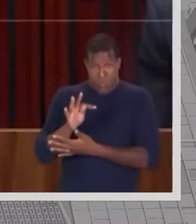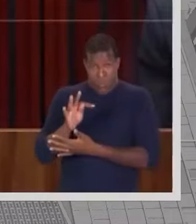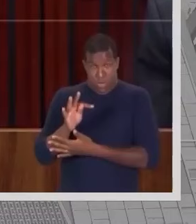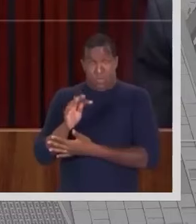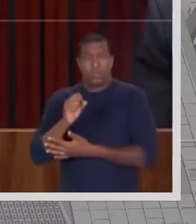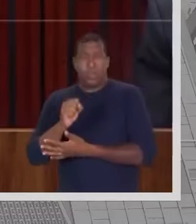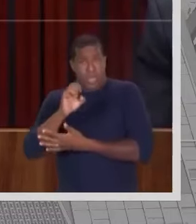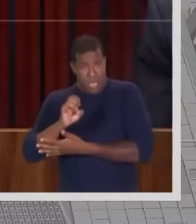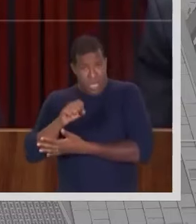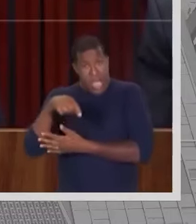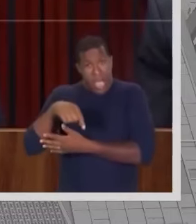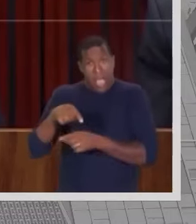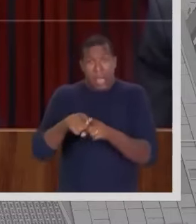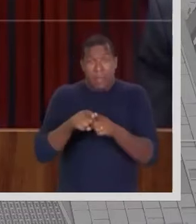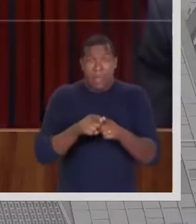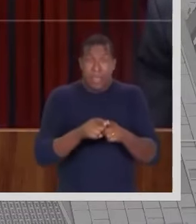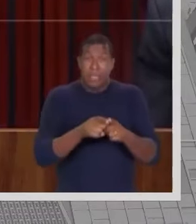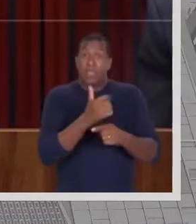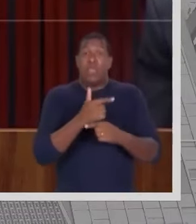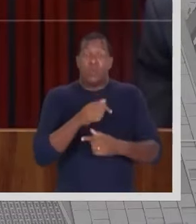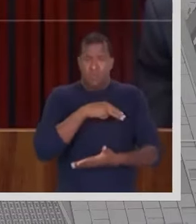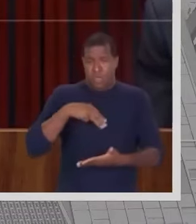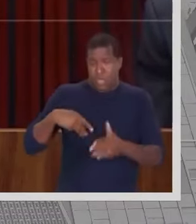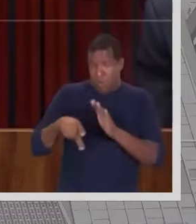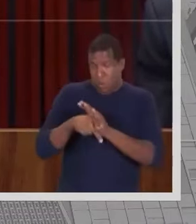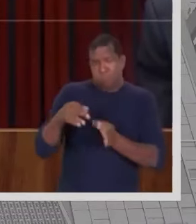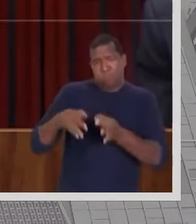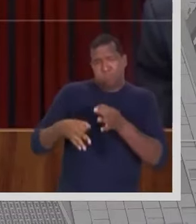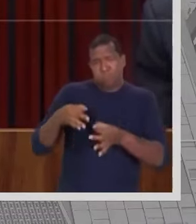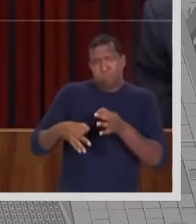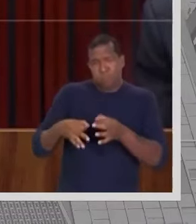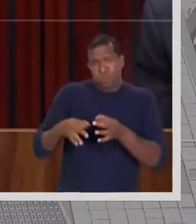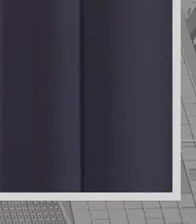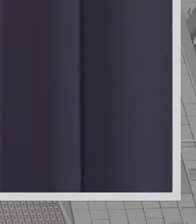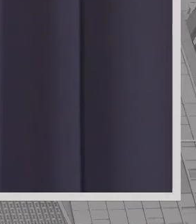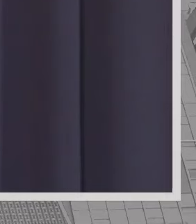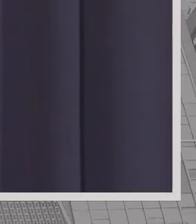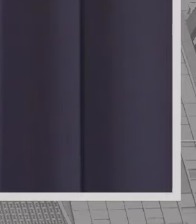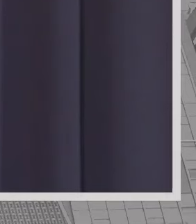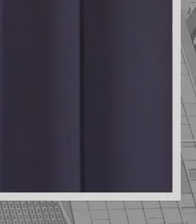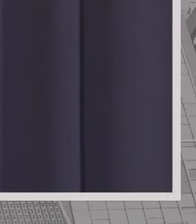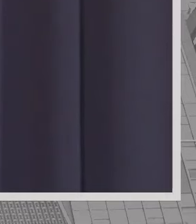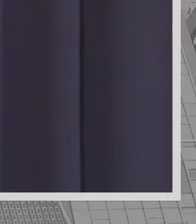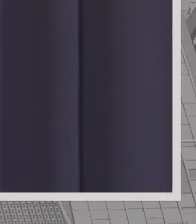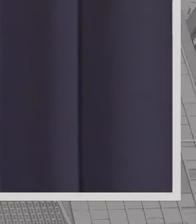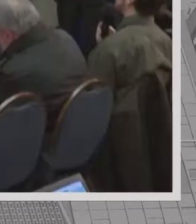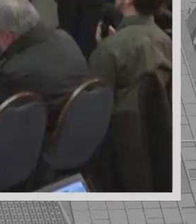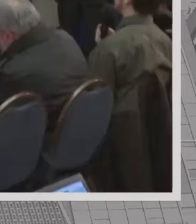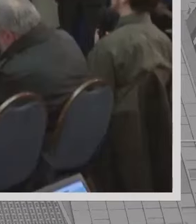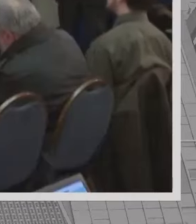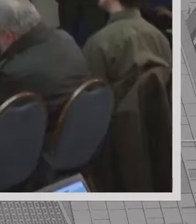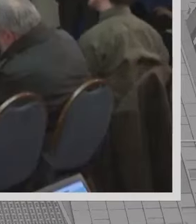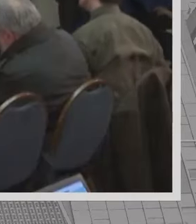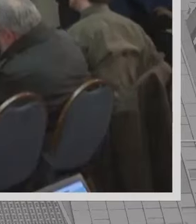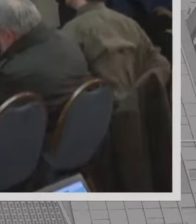de dólares, é o que consta, segunda maior fortuna do mundo. Multa pesada, homem. Vamos pelo a multa, menos, por enquanto, está de R$100 mil